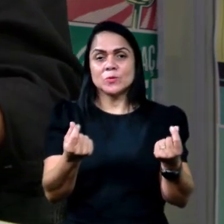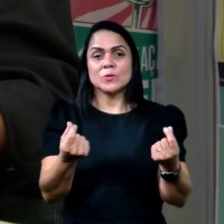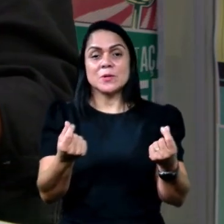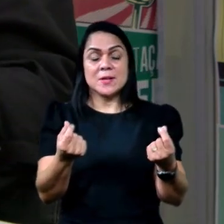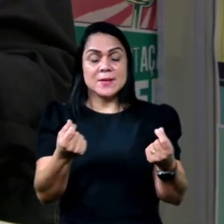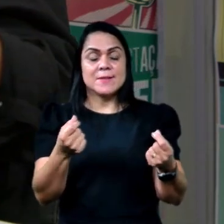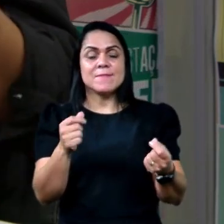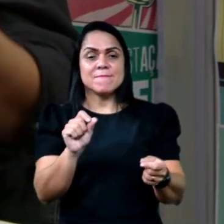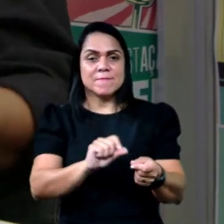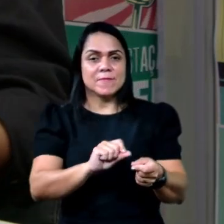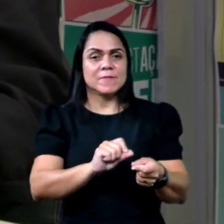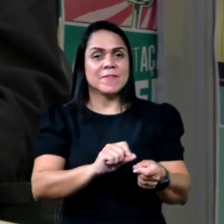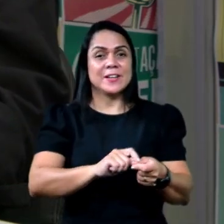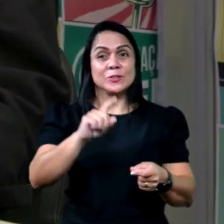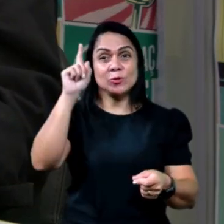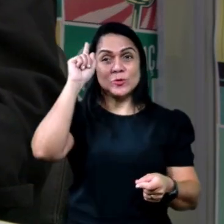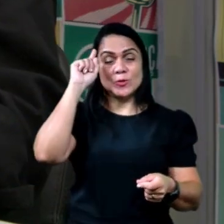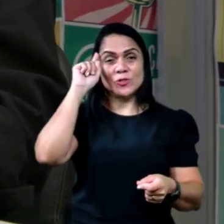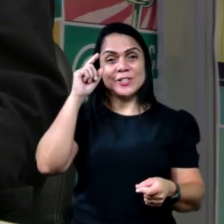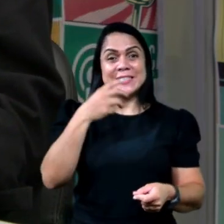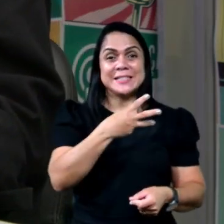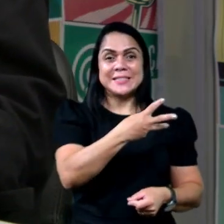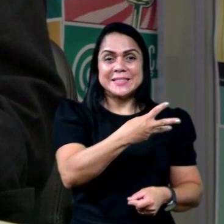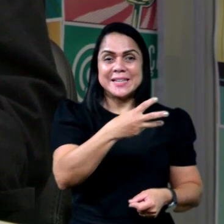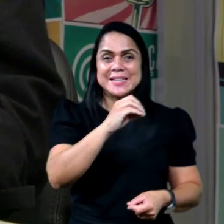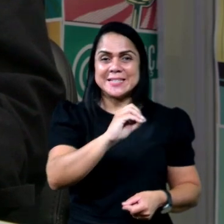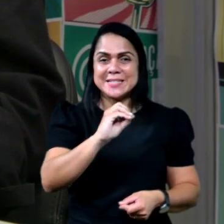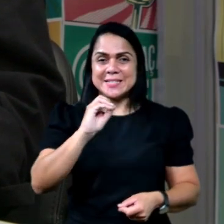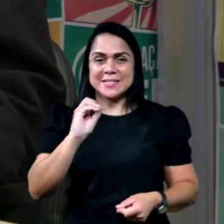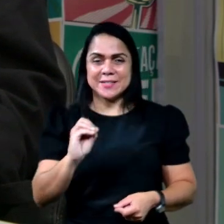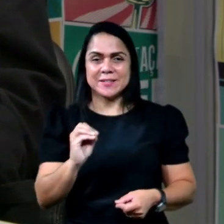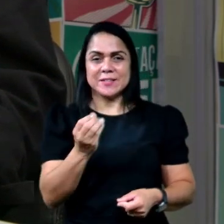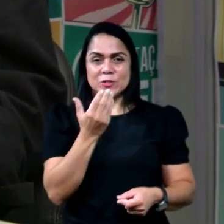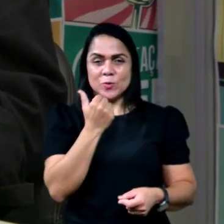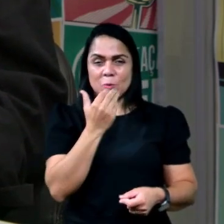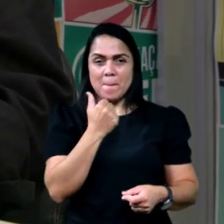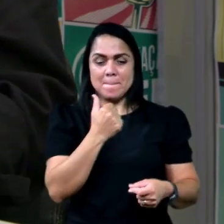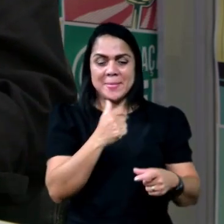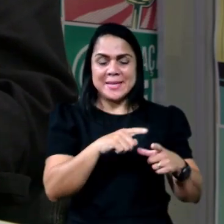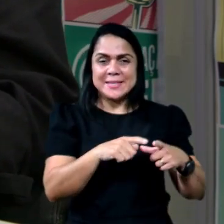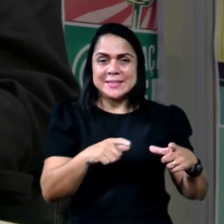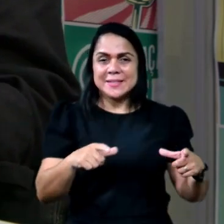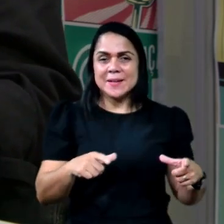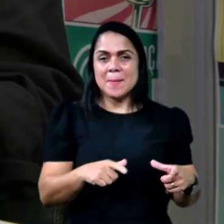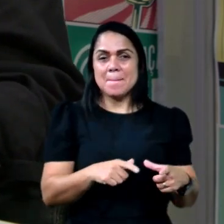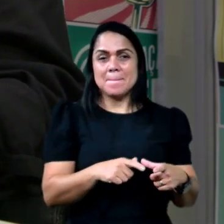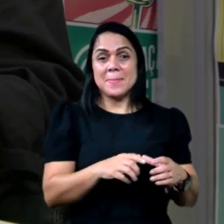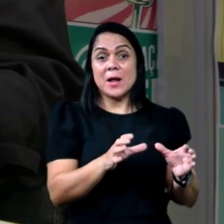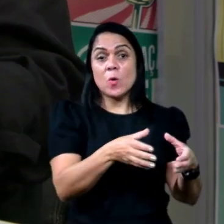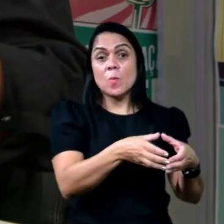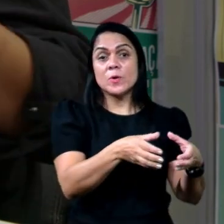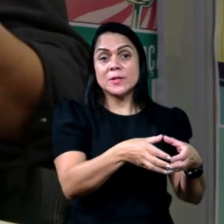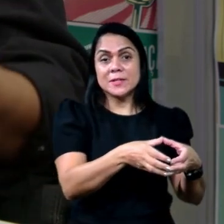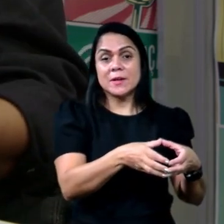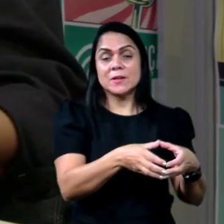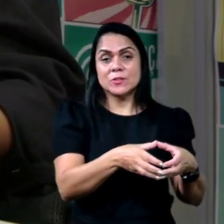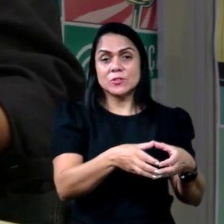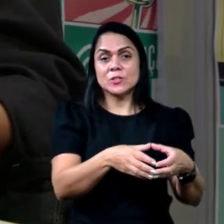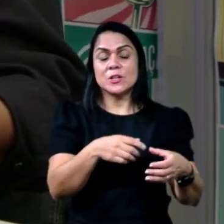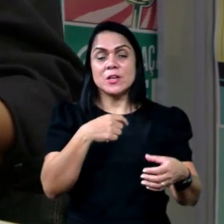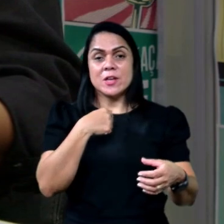os dias 300 marmitas para aquela comunidade. Então, eu, Juliana, vou lá para fazer uma